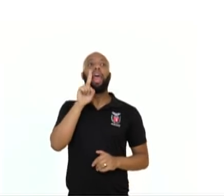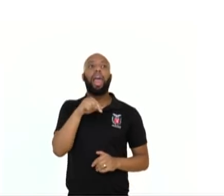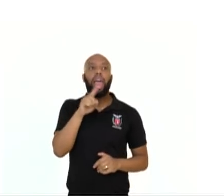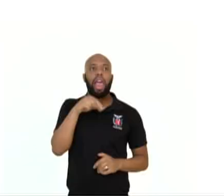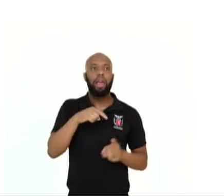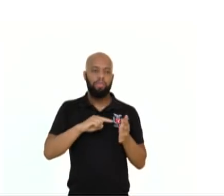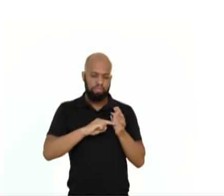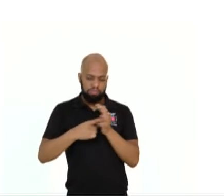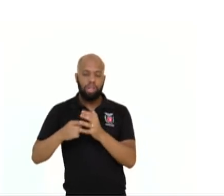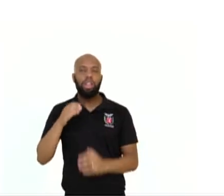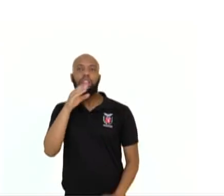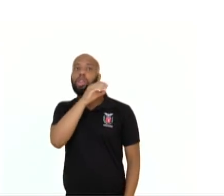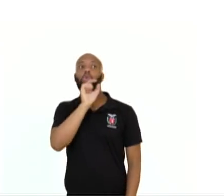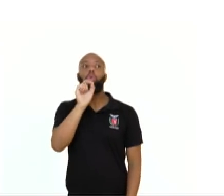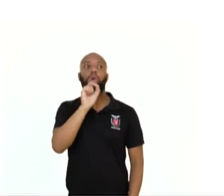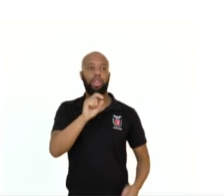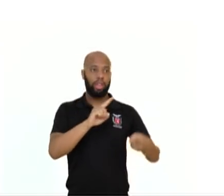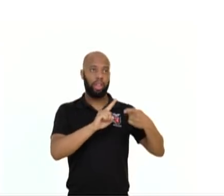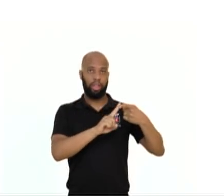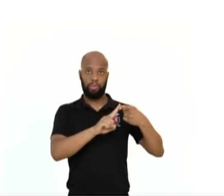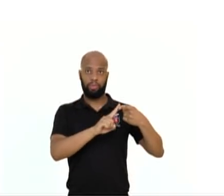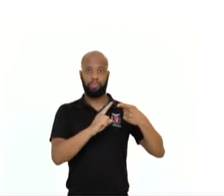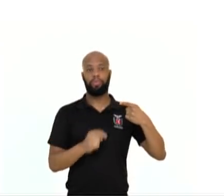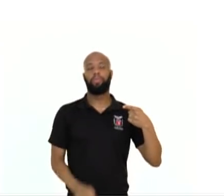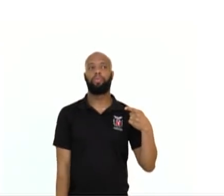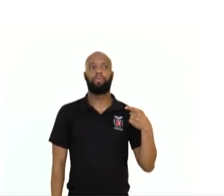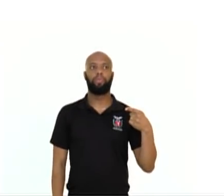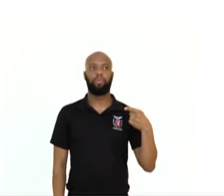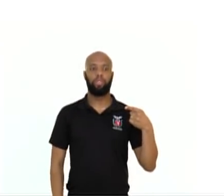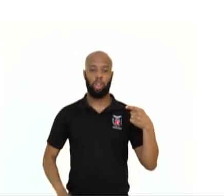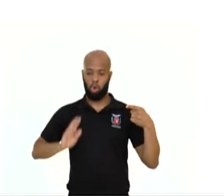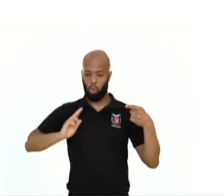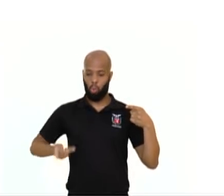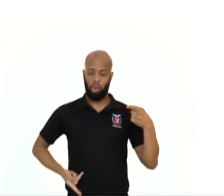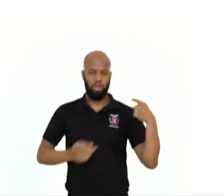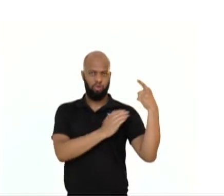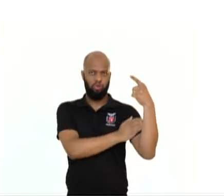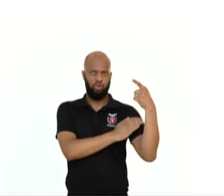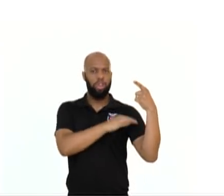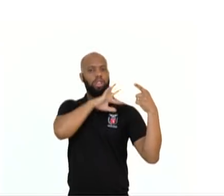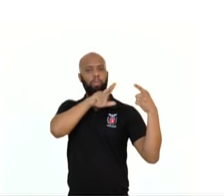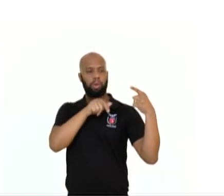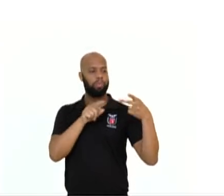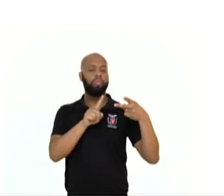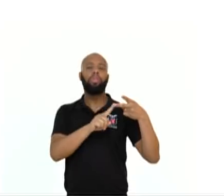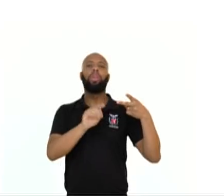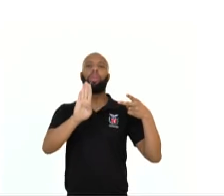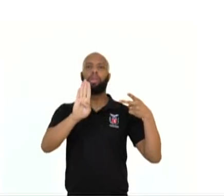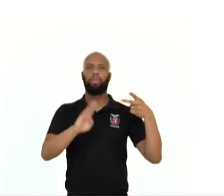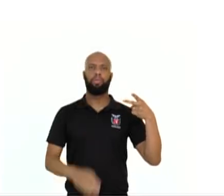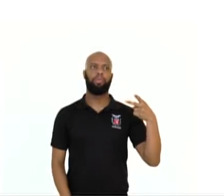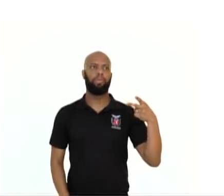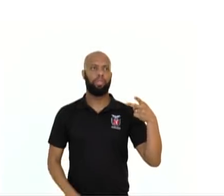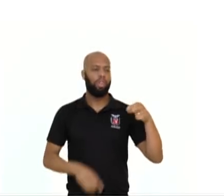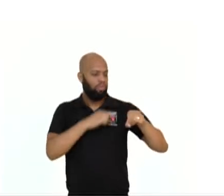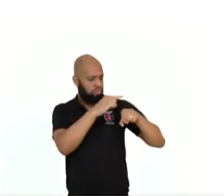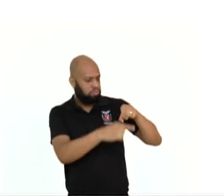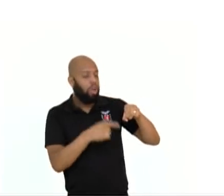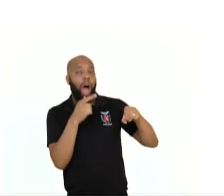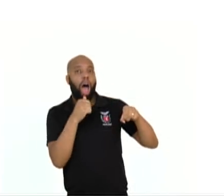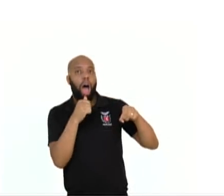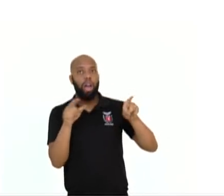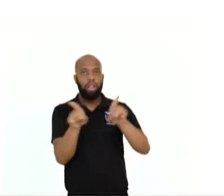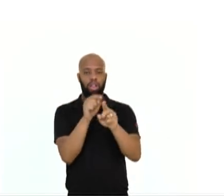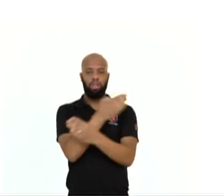consideradas máquinas térmicas. Letra A, força humana e força animal. Letra B, roda d'água e moinhos